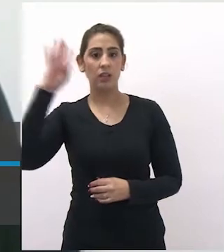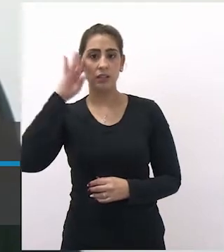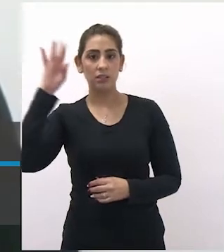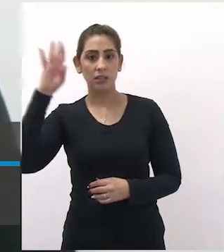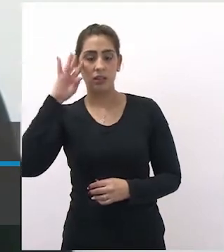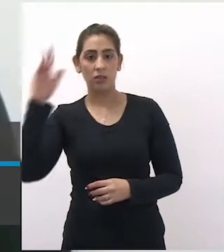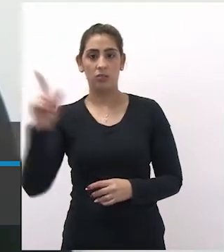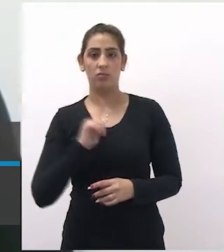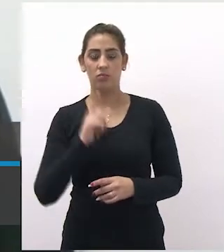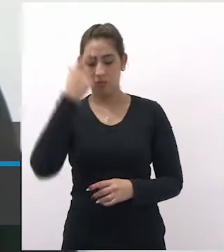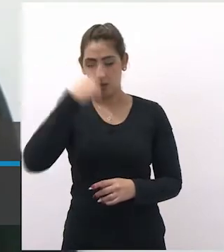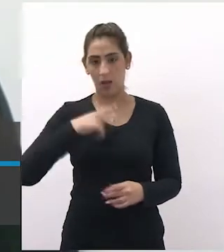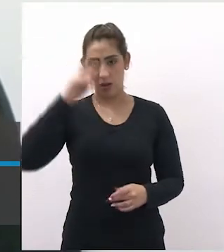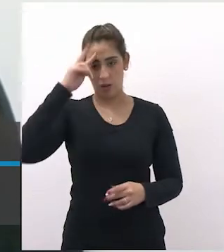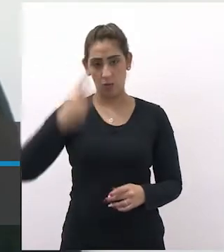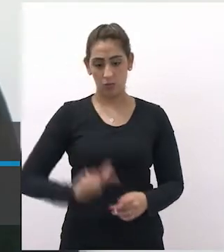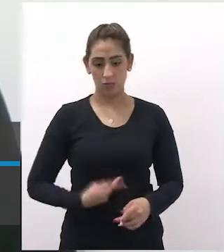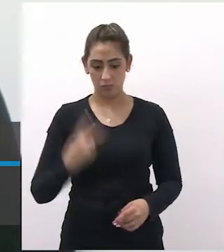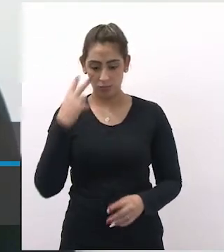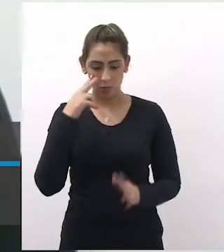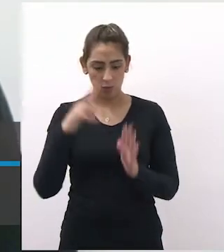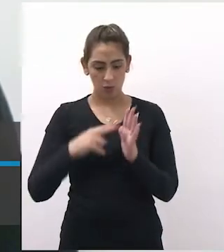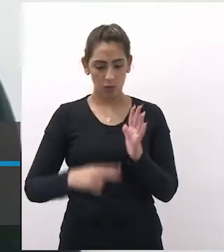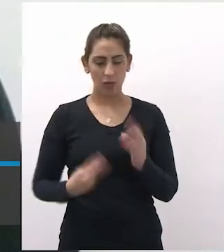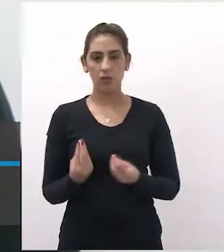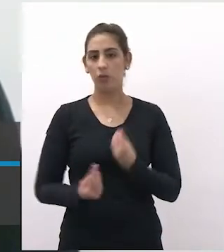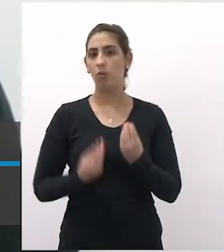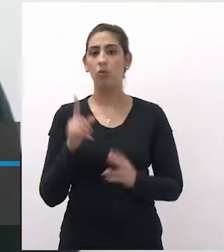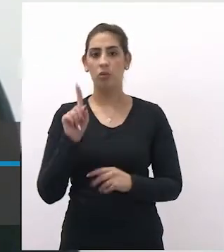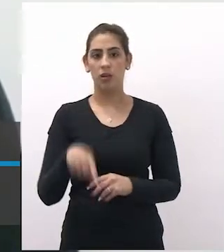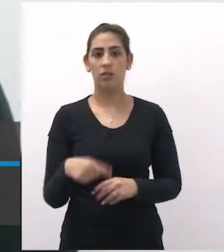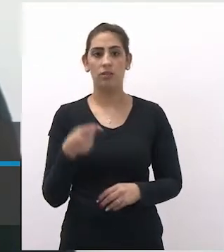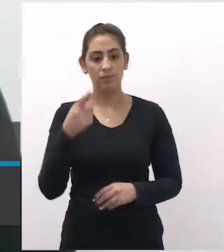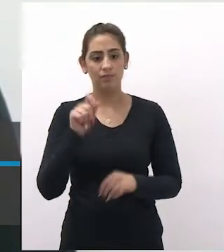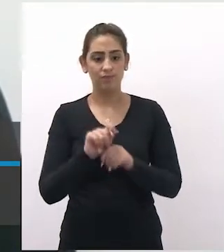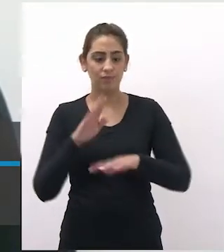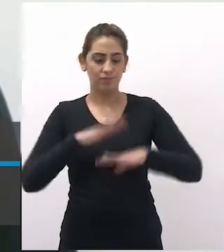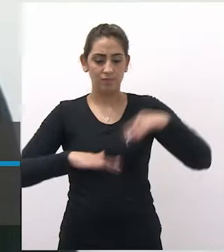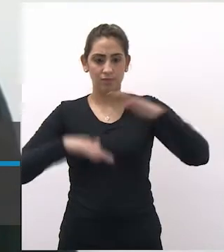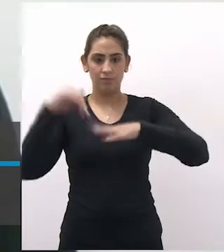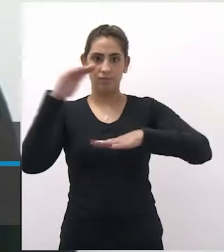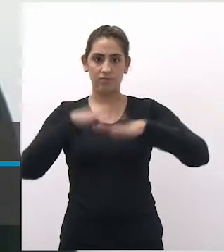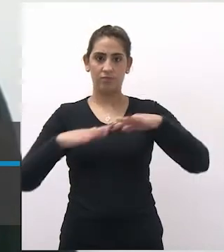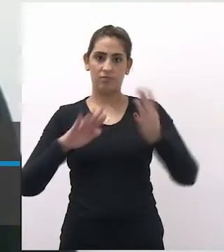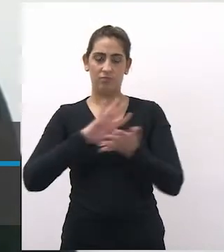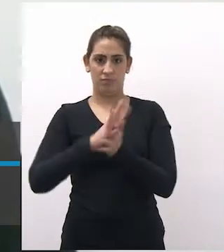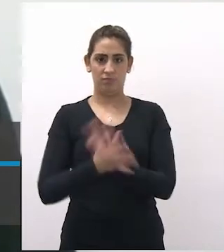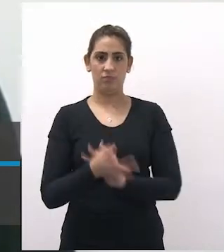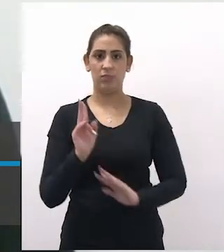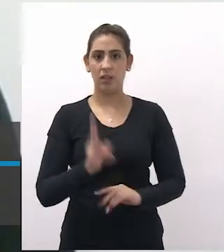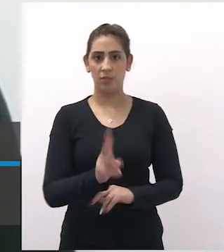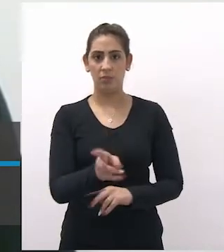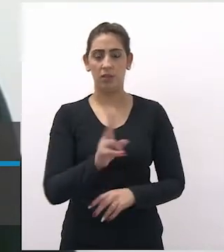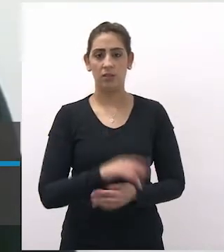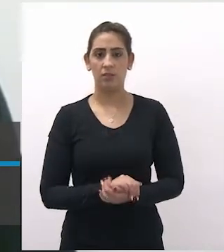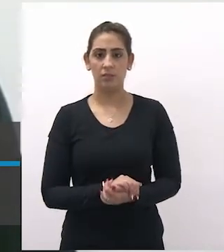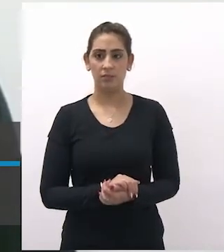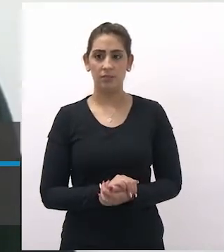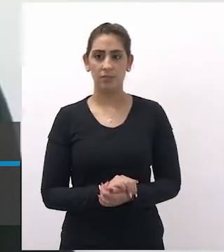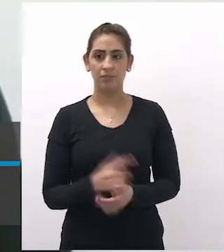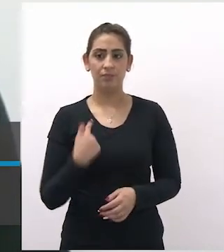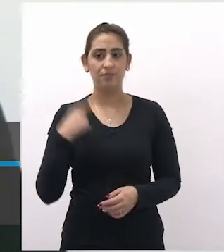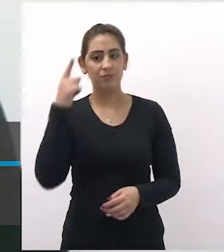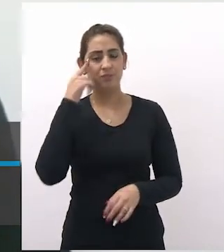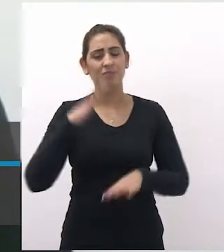à autoavaliação e, por conseguinte, nos leva a essa desconstrução, né? Ao passo que a desconstrução, eu penso que seja